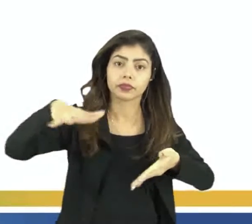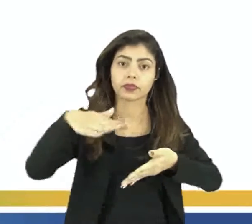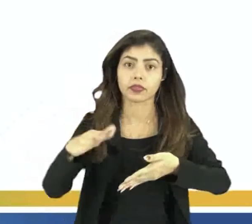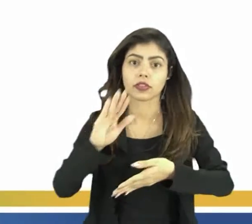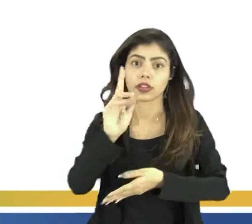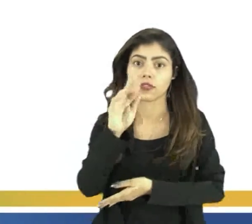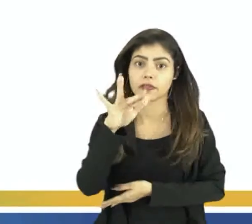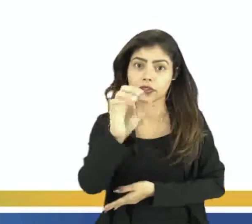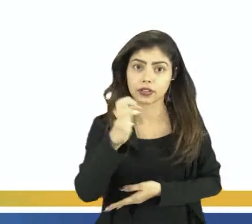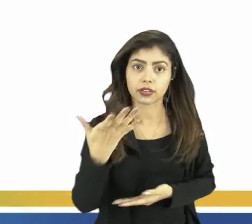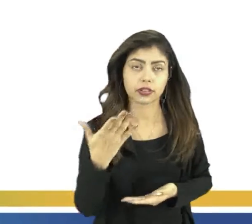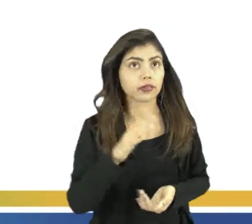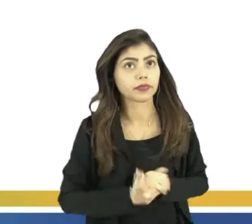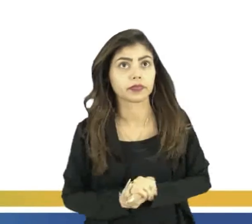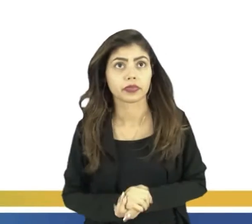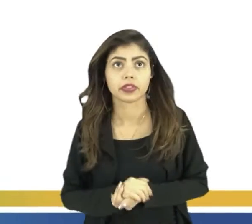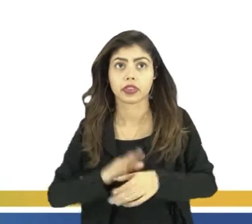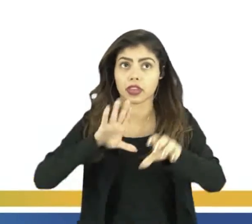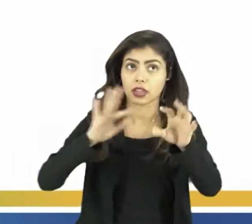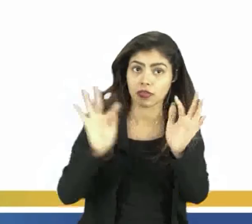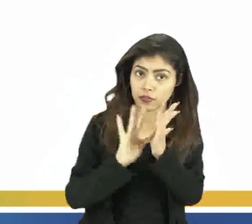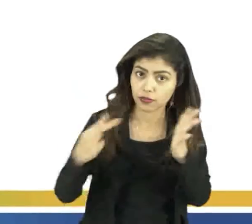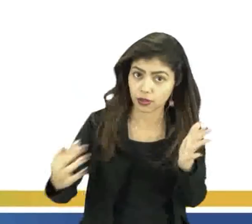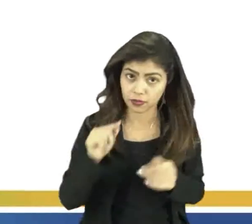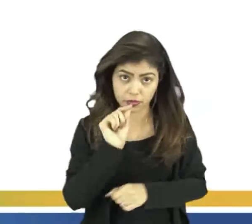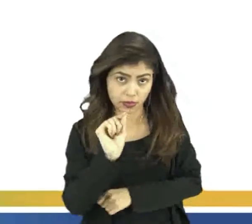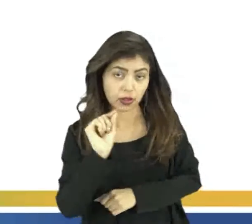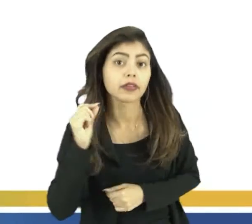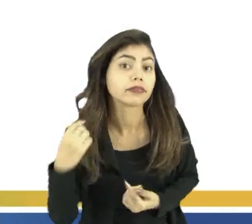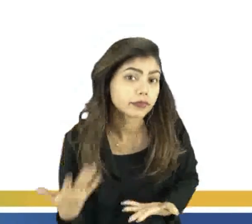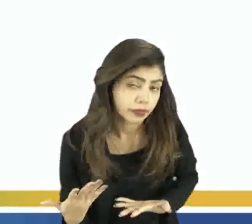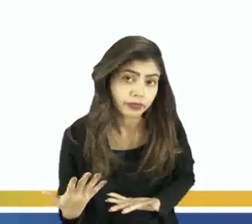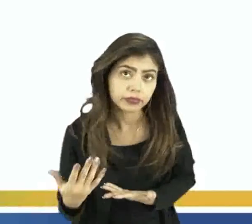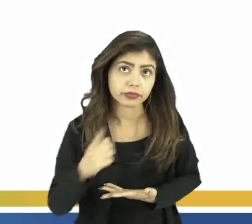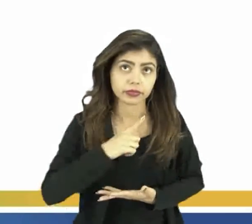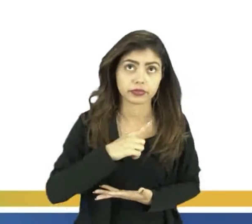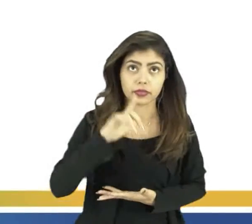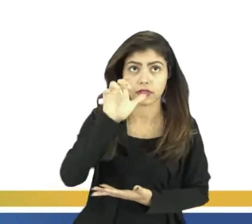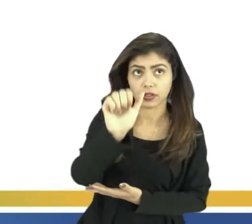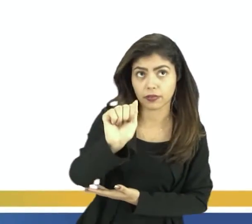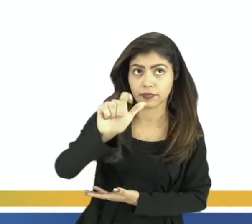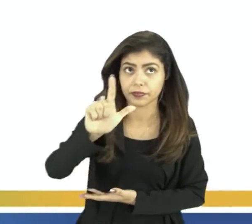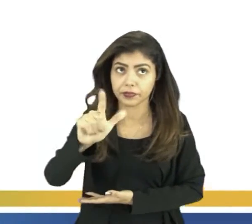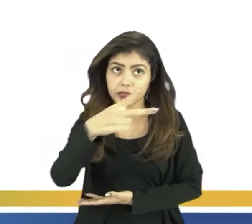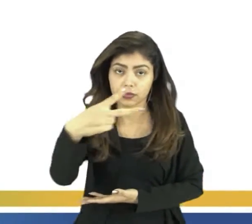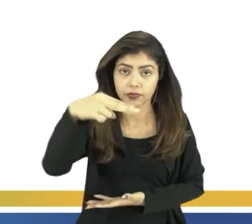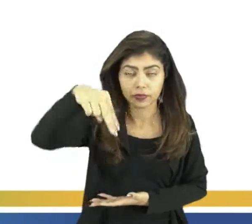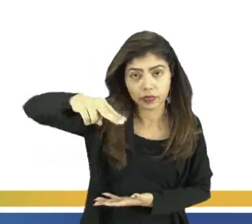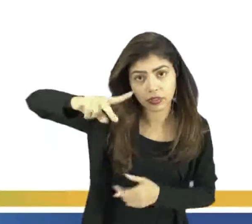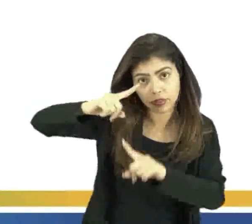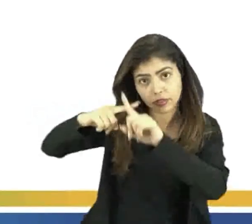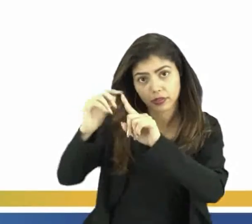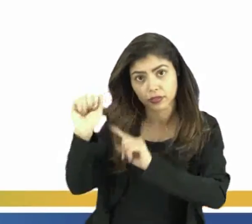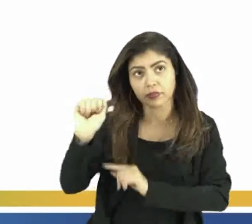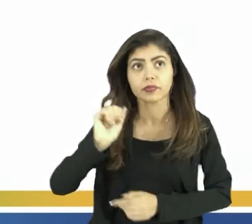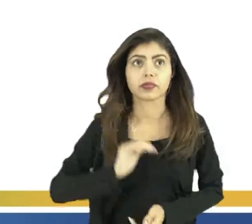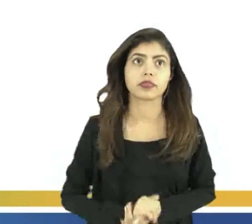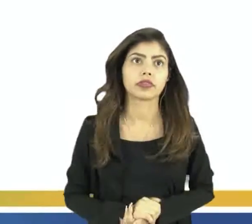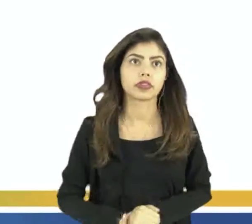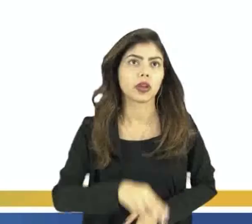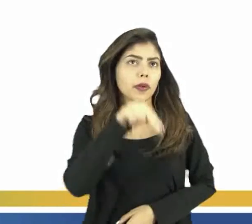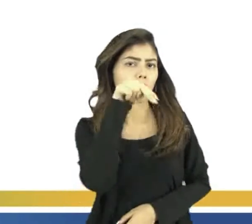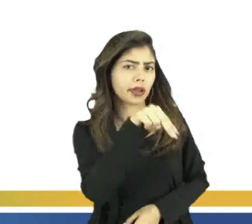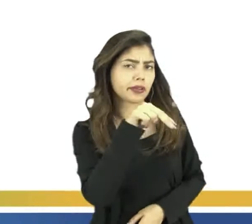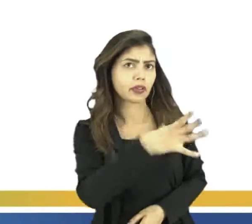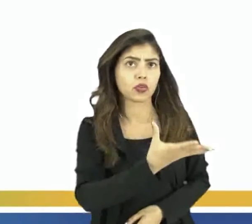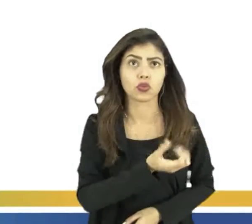laterais concluentes. A fórmula da área lateral, nós vamos ver que é AL, que é igual a N vezes A. O meu